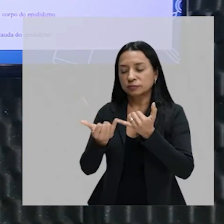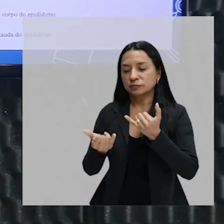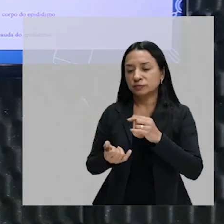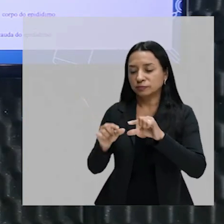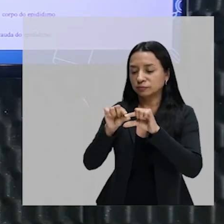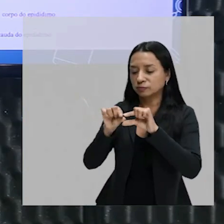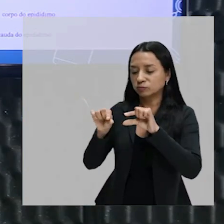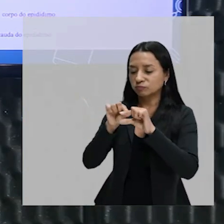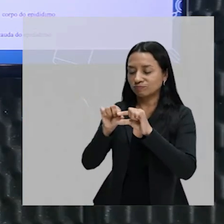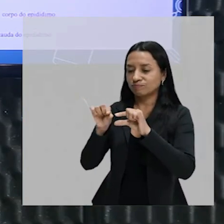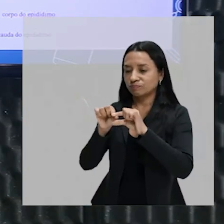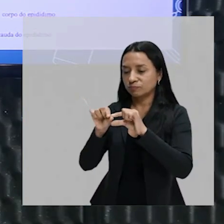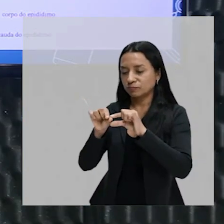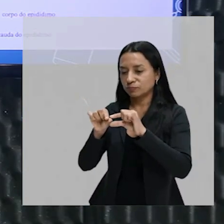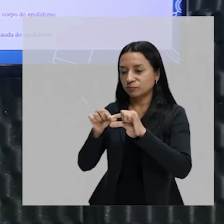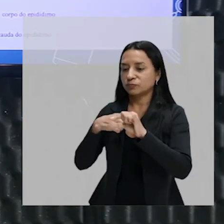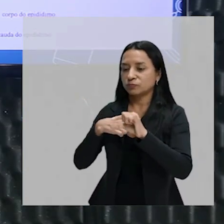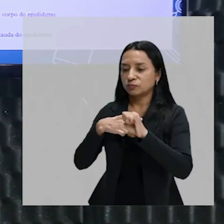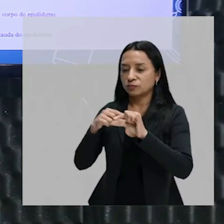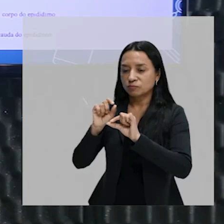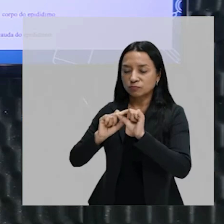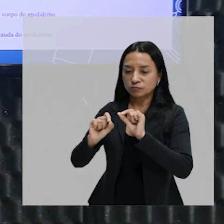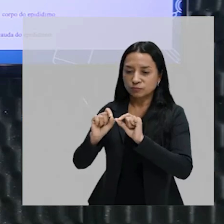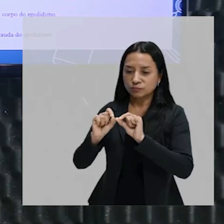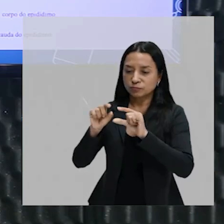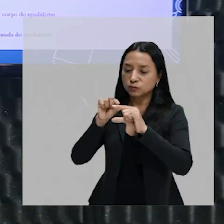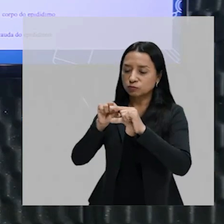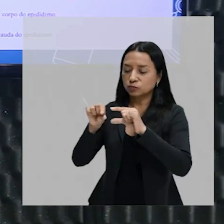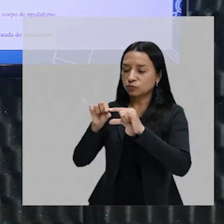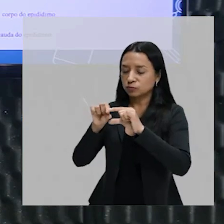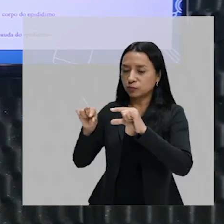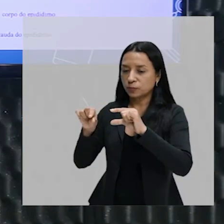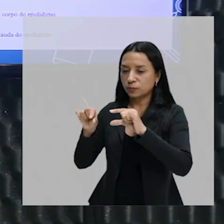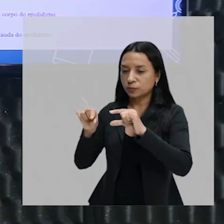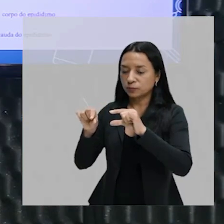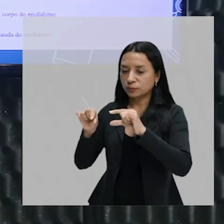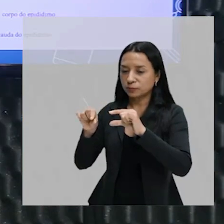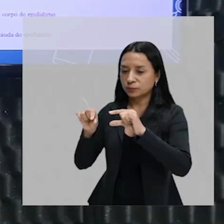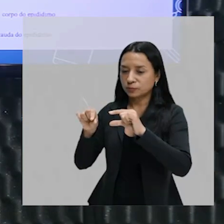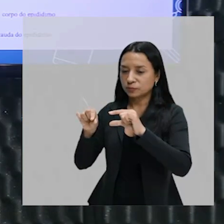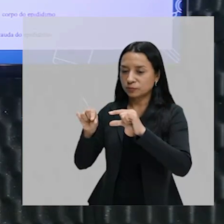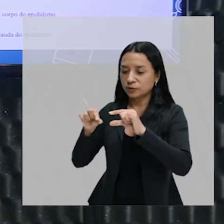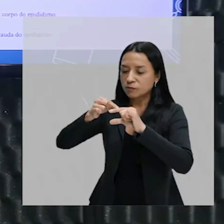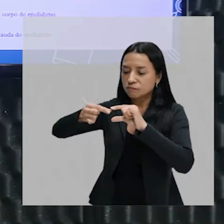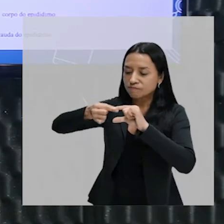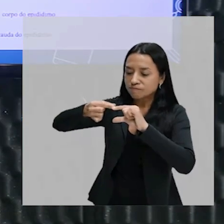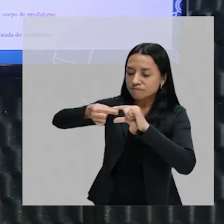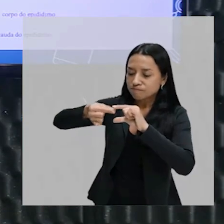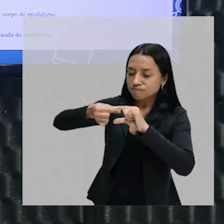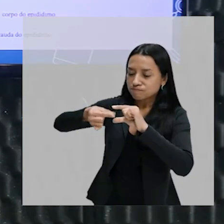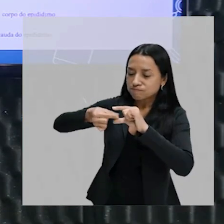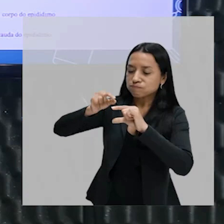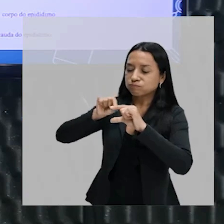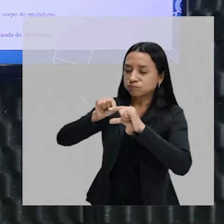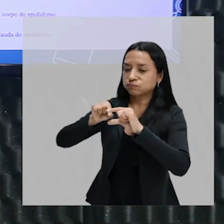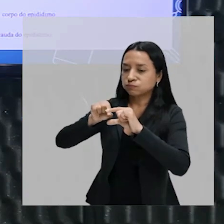desses lóbulos a gente vai ter esses túbulos os túbulos seminíferos estão em novelados Enrolados